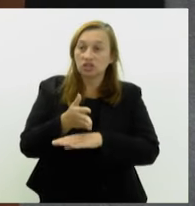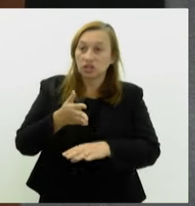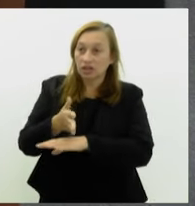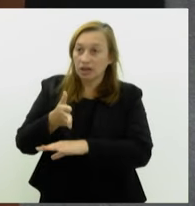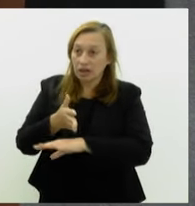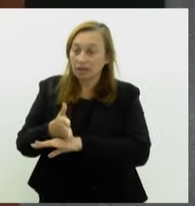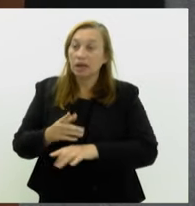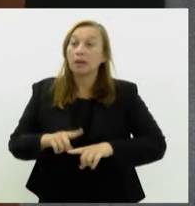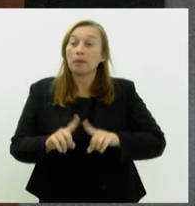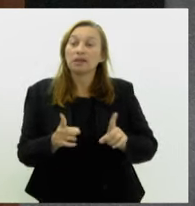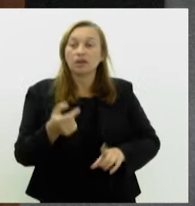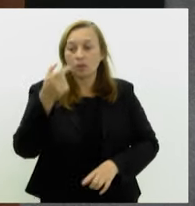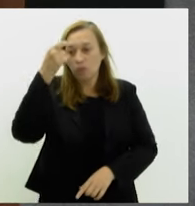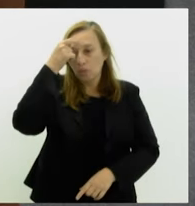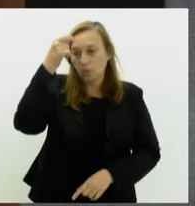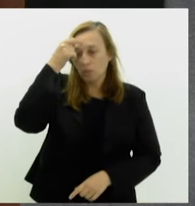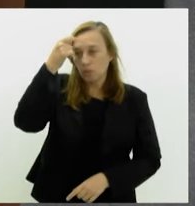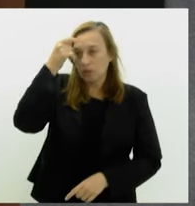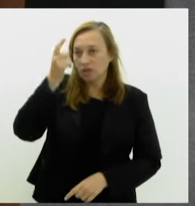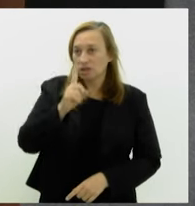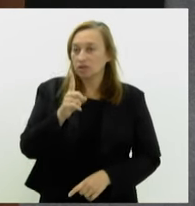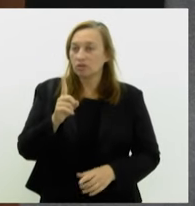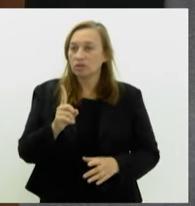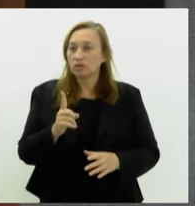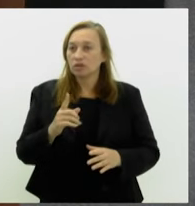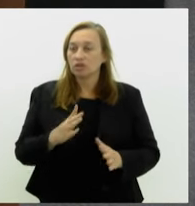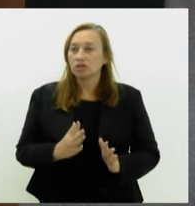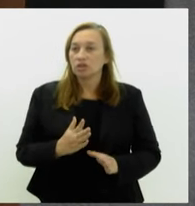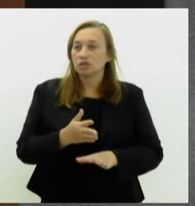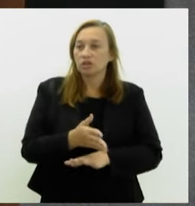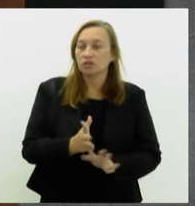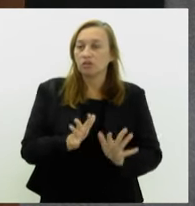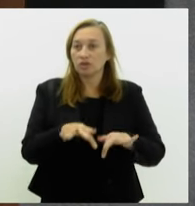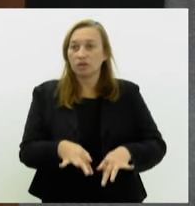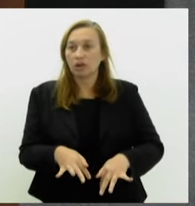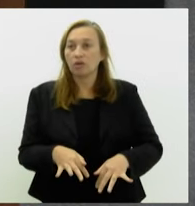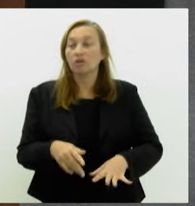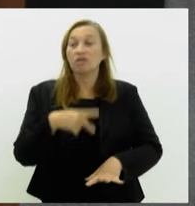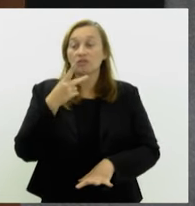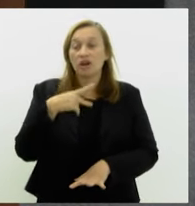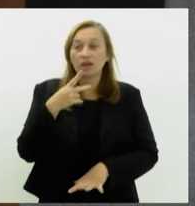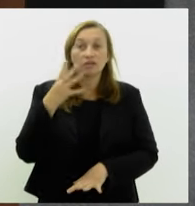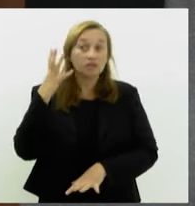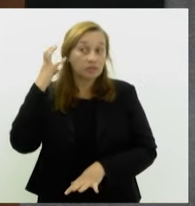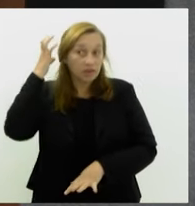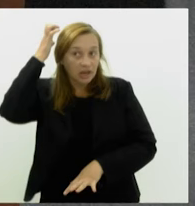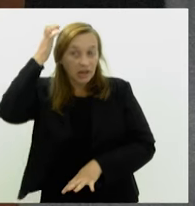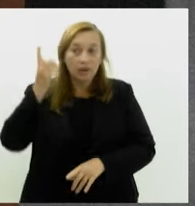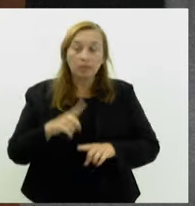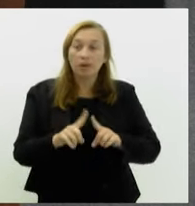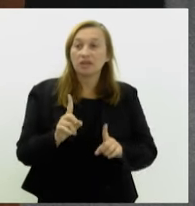tendo a ciência que ainda não chegamos ao final dessa linha. Porque falamos de Marielle, mas falamos de milhares de